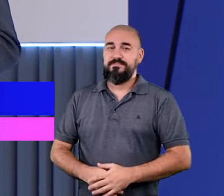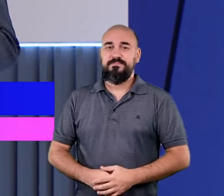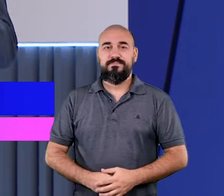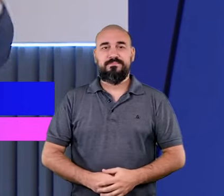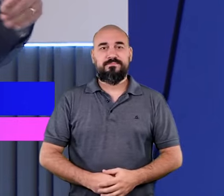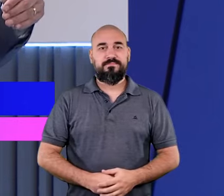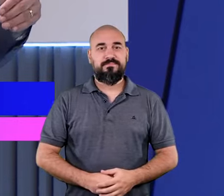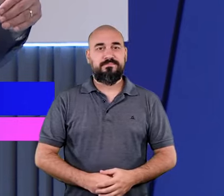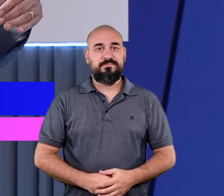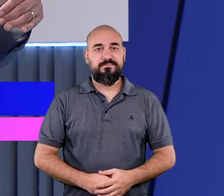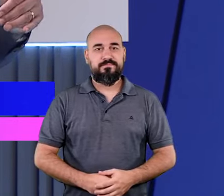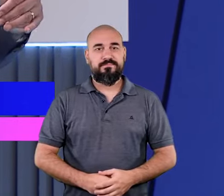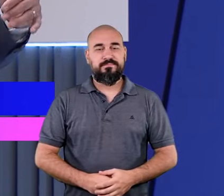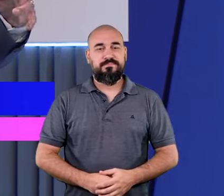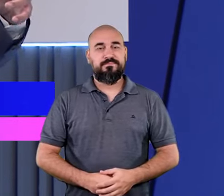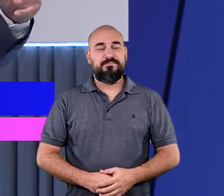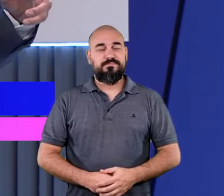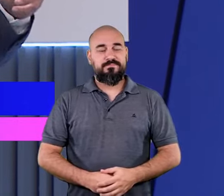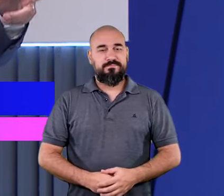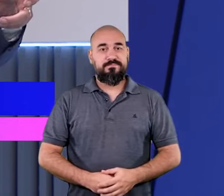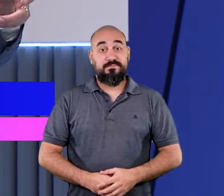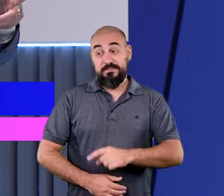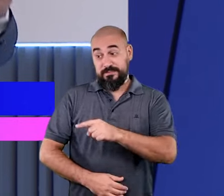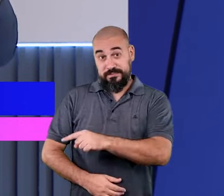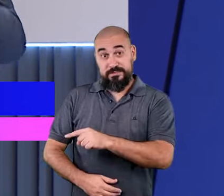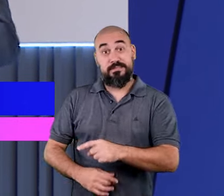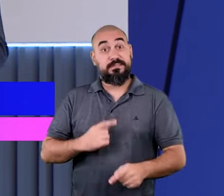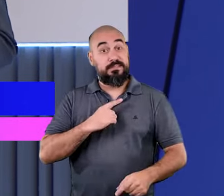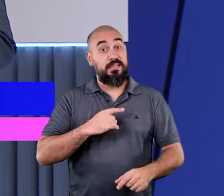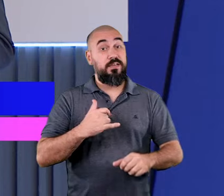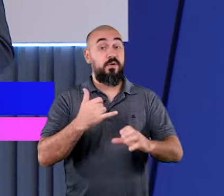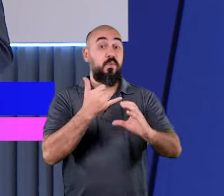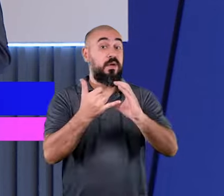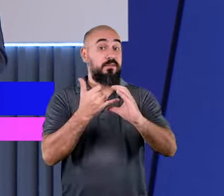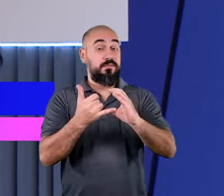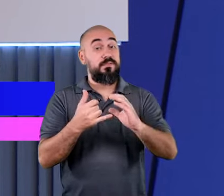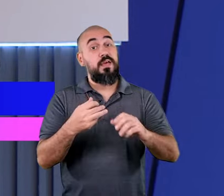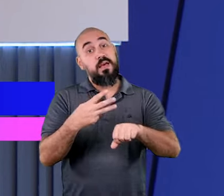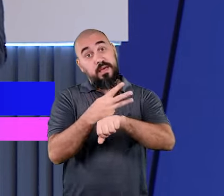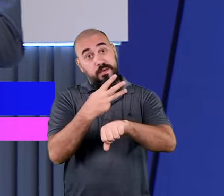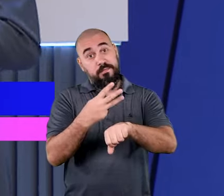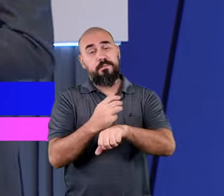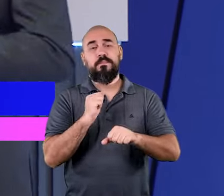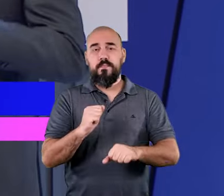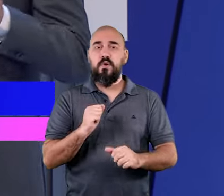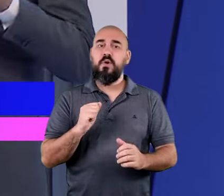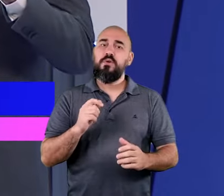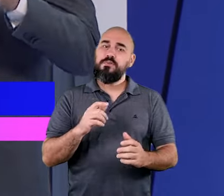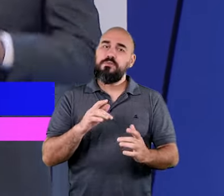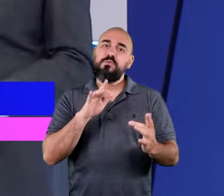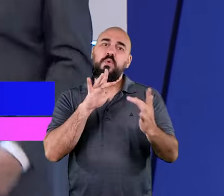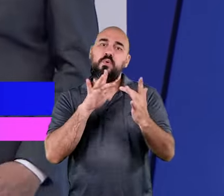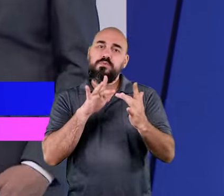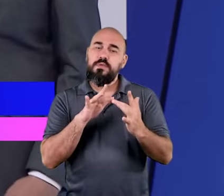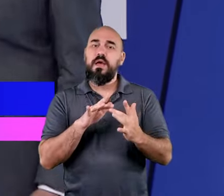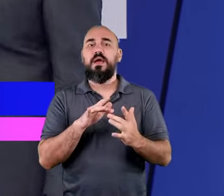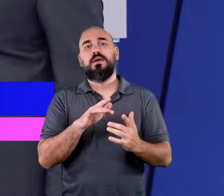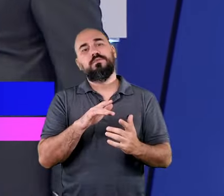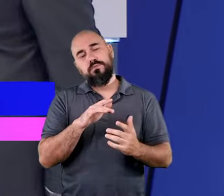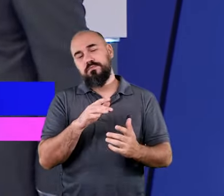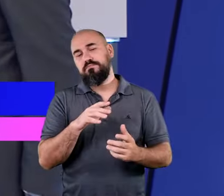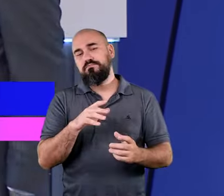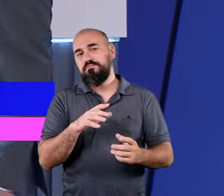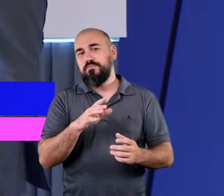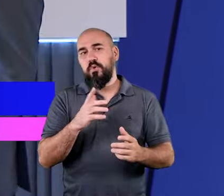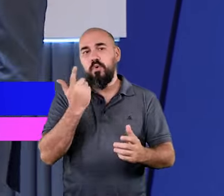novotempo.com/escola bíblica. Está aparecendo também aqui na tela o número do WhatsApp, onde você pode se conectar com a nossa escola bíblica e ser atendido